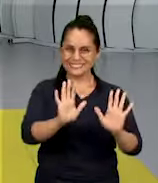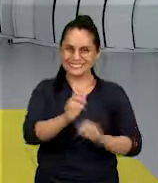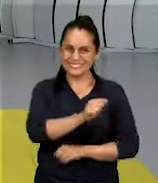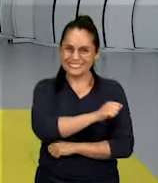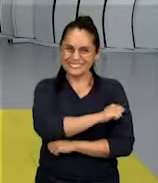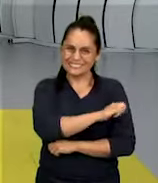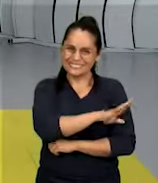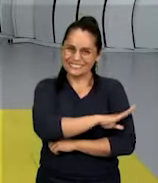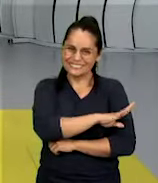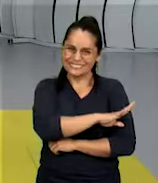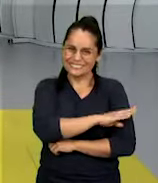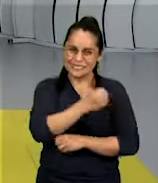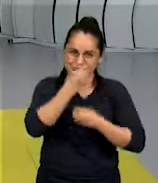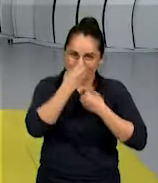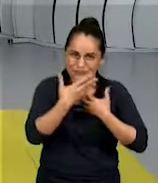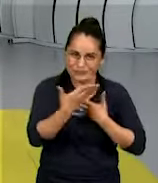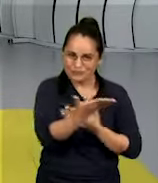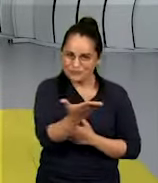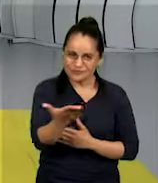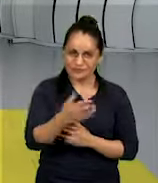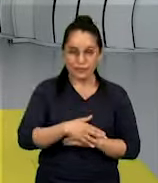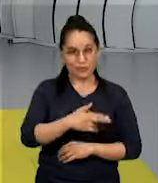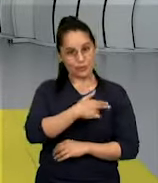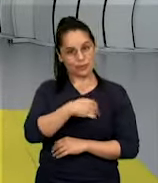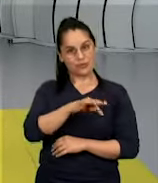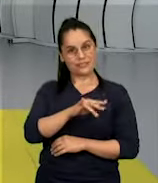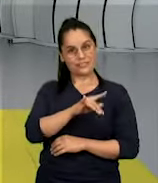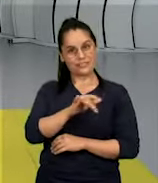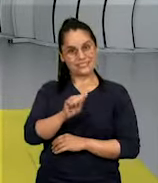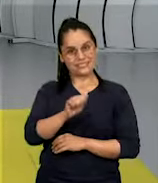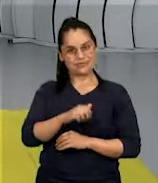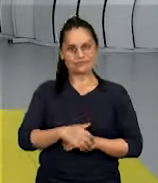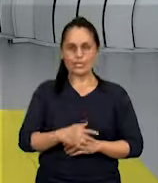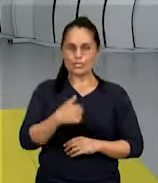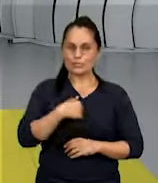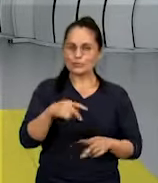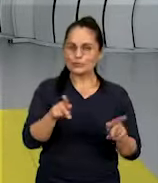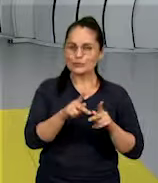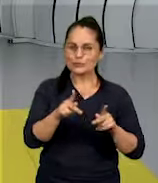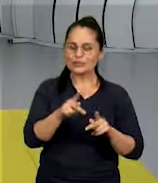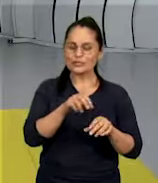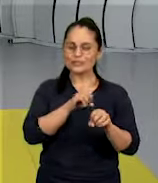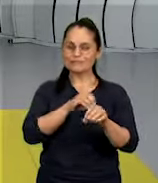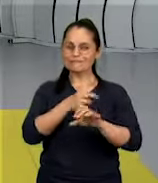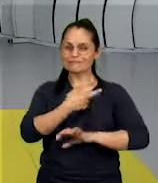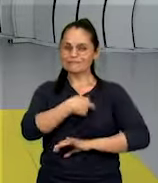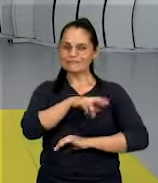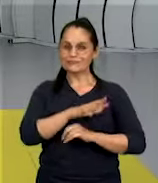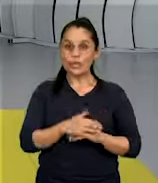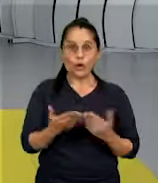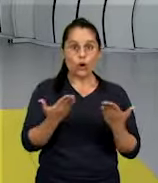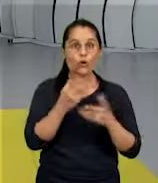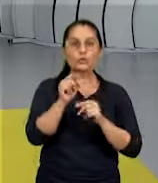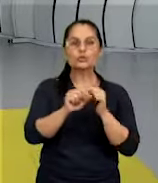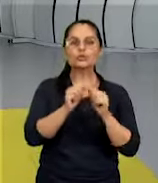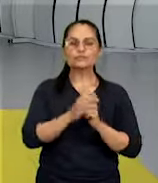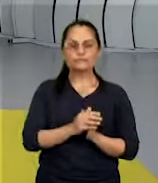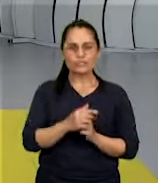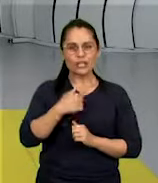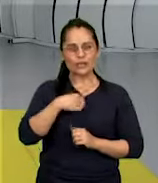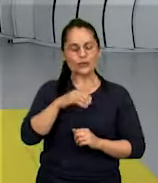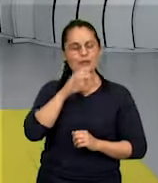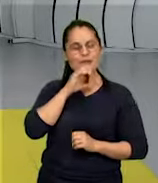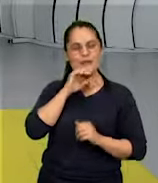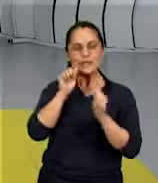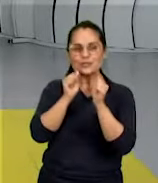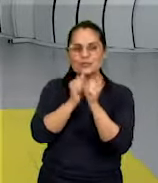aluno do quarto ano, tudo bem com você? Meu nome é Tassiana Brasil, eu sou professora de ensino religioso e hoje eu e a Carla